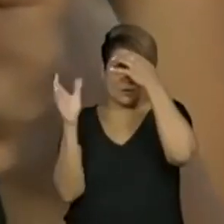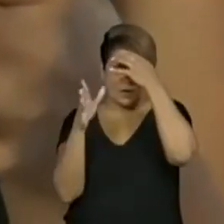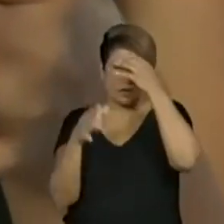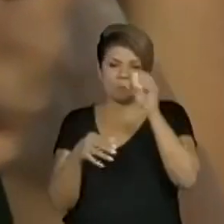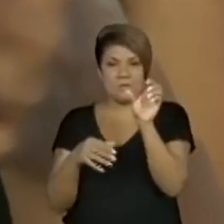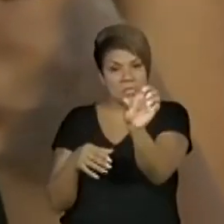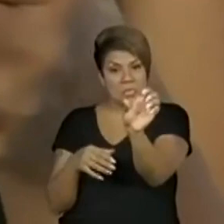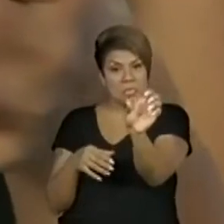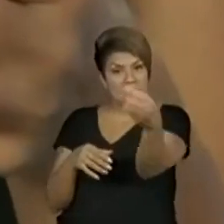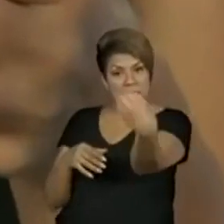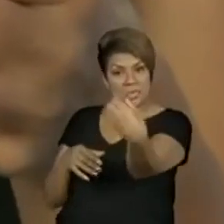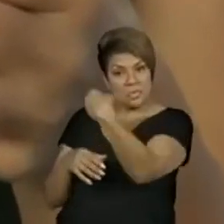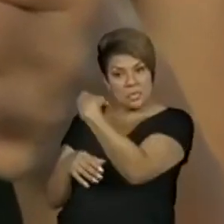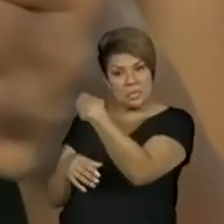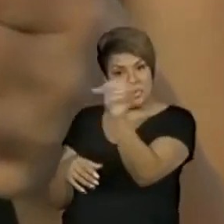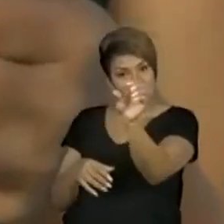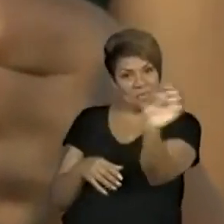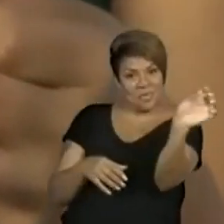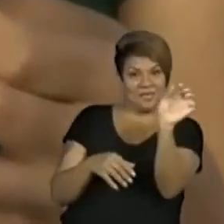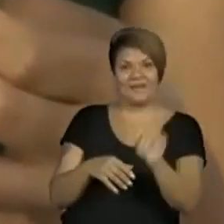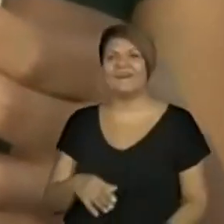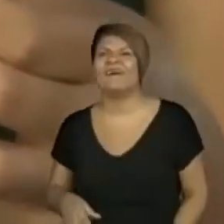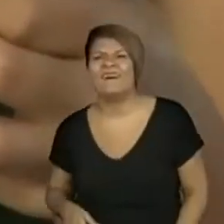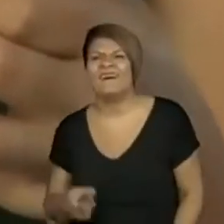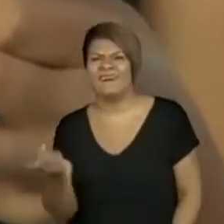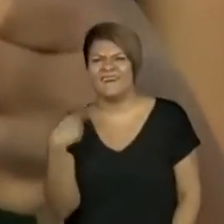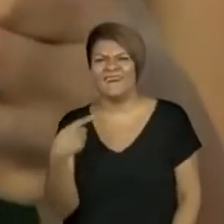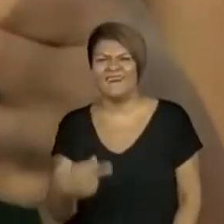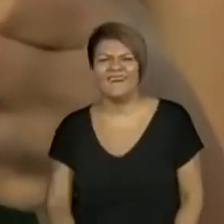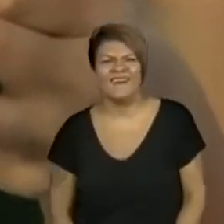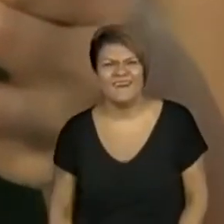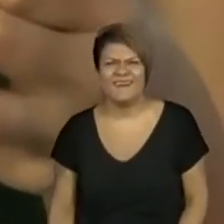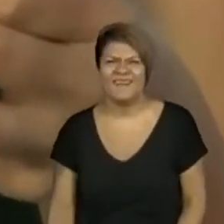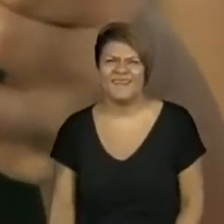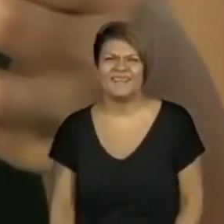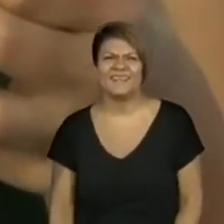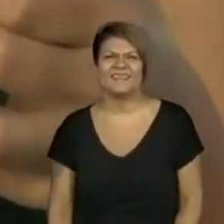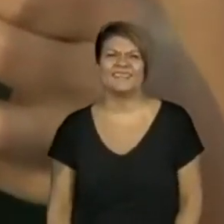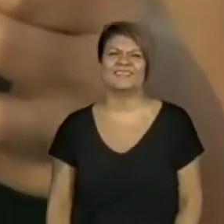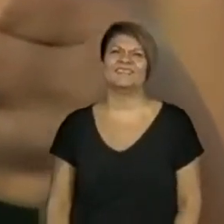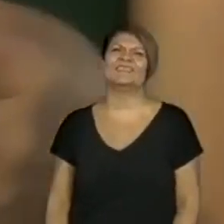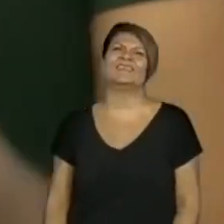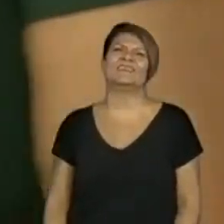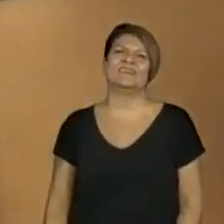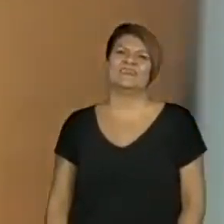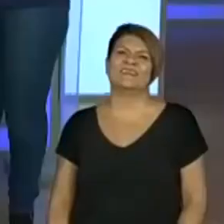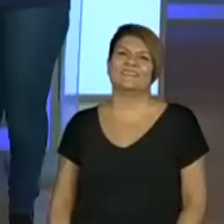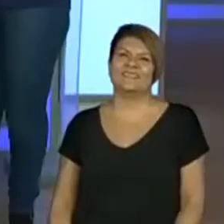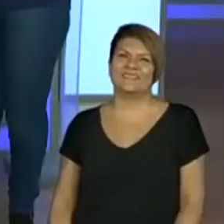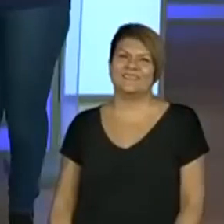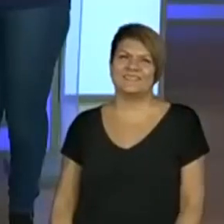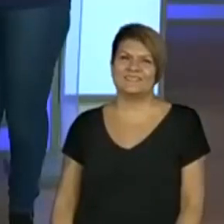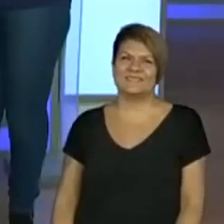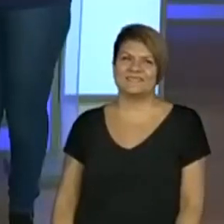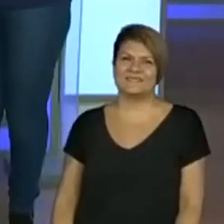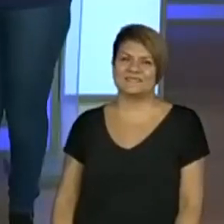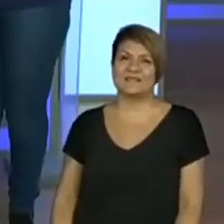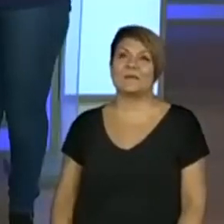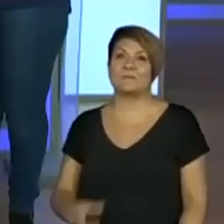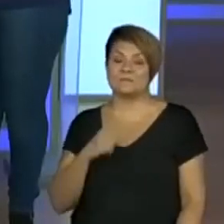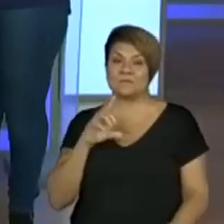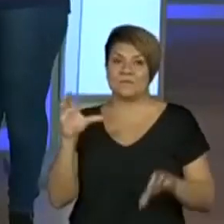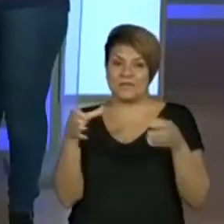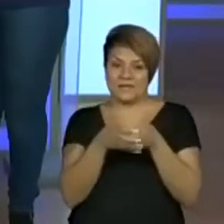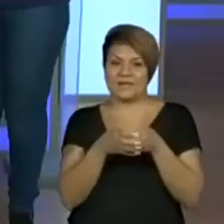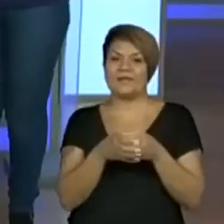para mim vira desvira para entrar lá põe pra gente fez assim que Jesus é que me